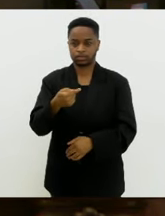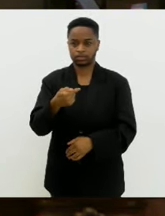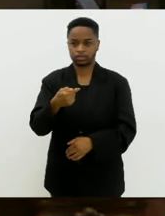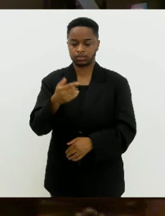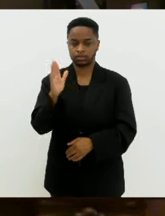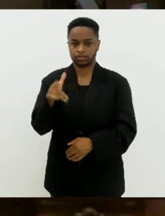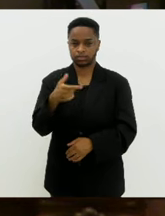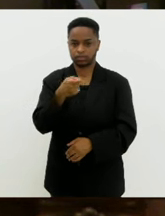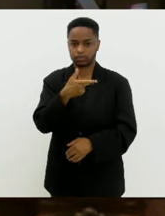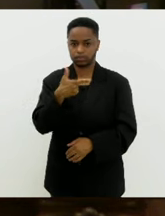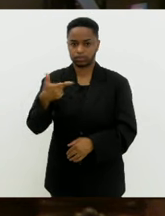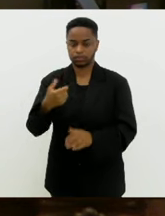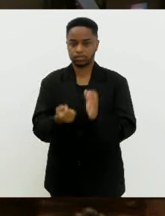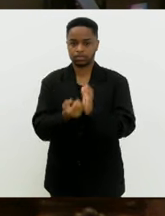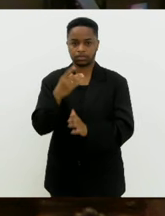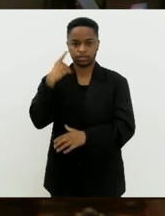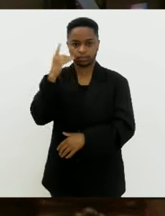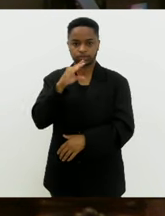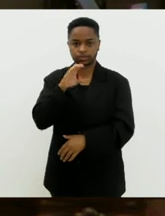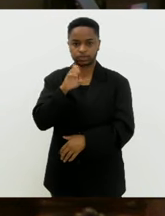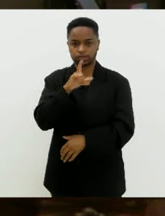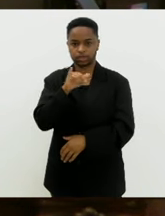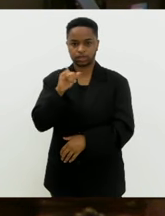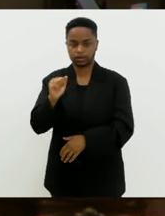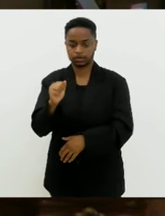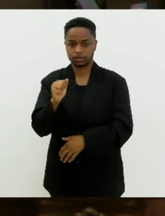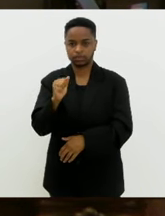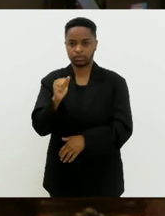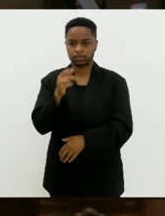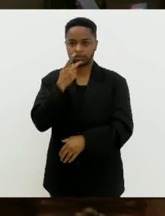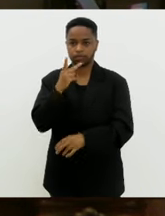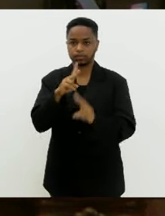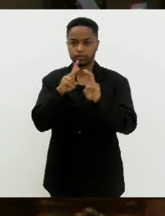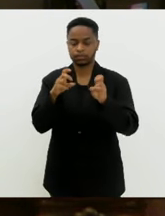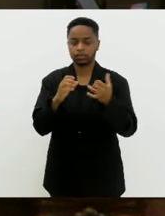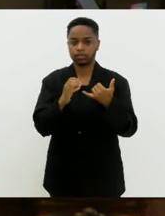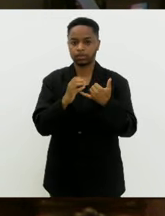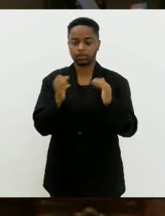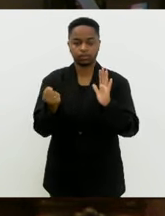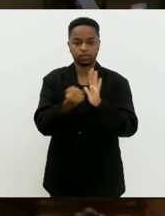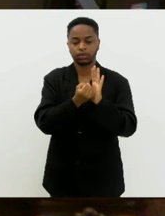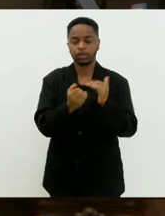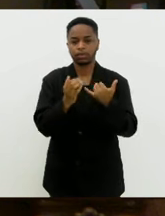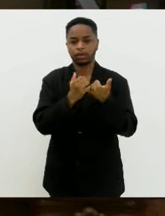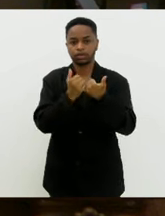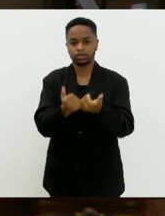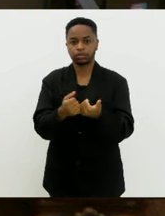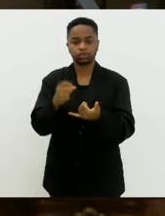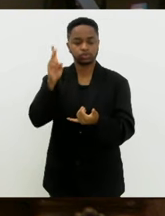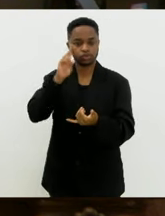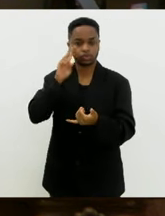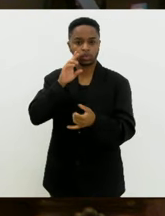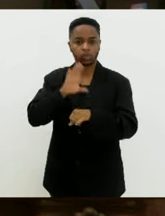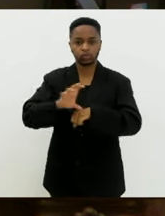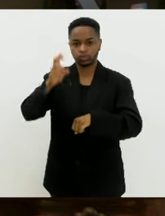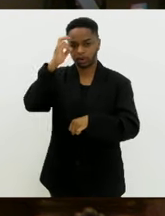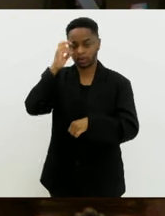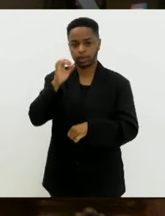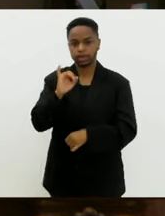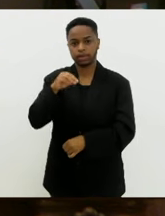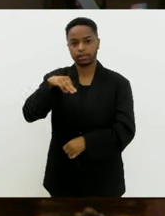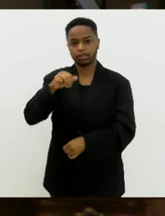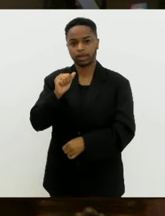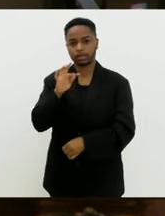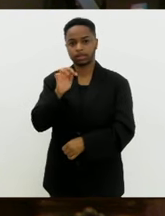6.417/2022, de autoria da deputada Célia Jordão, que declara patrimônio histórico, cultural e imaterial do Estado do Rio de Janeiro